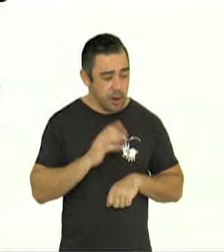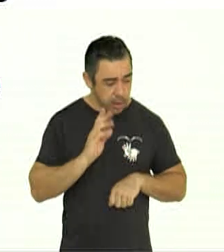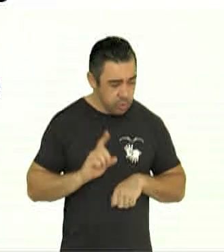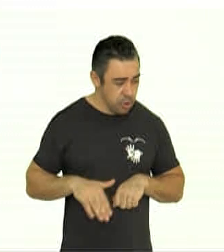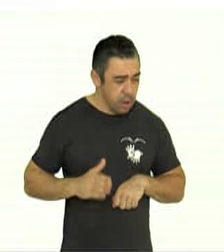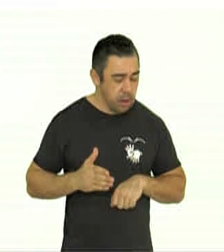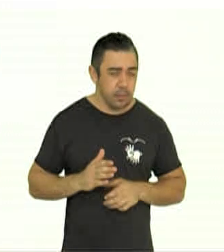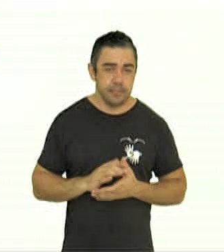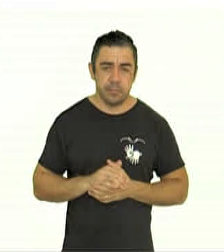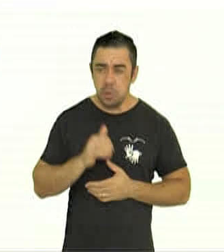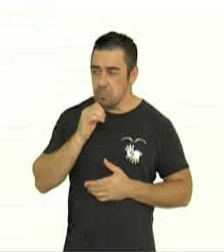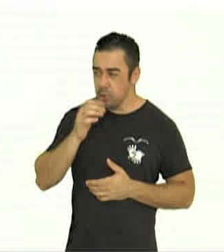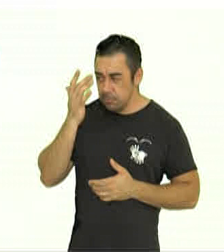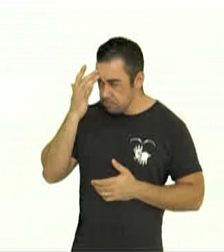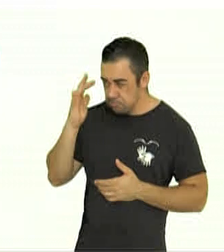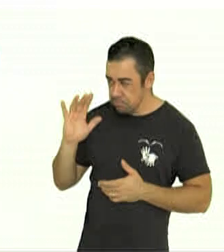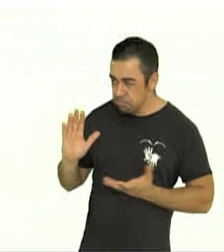saber.